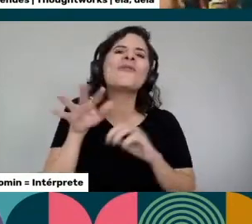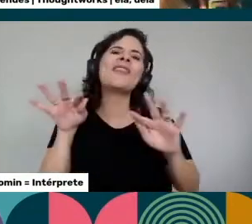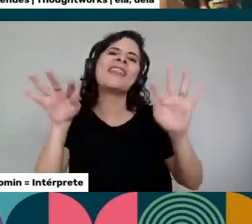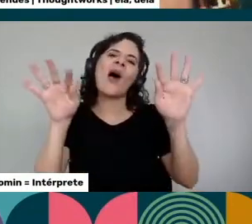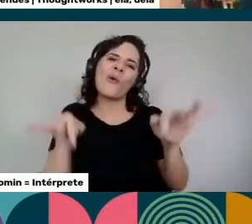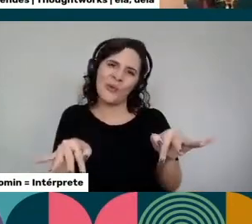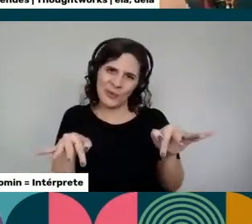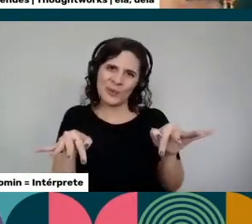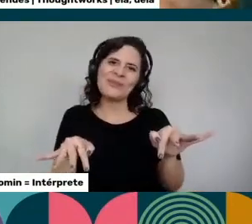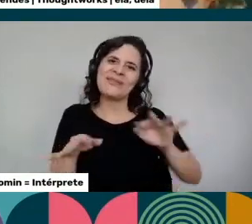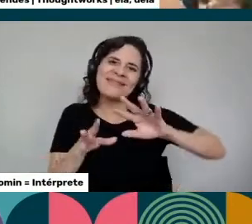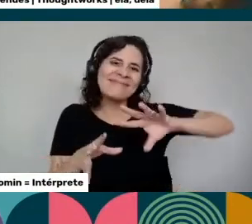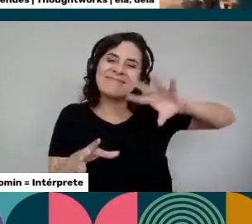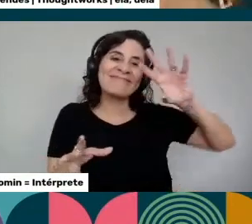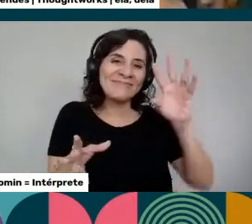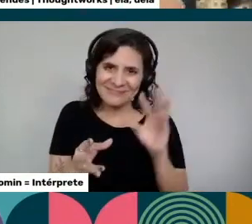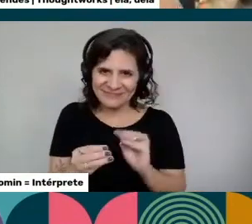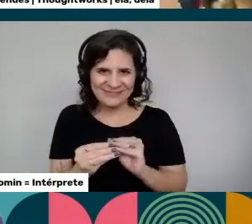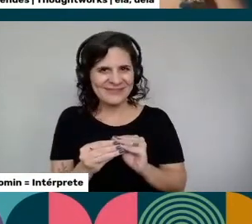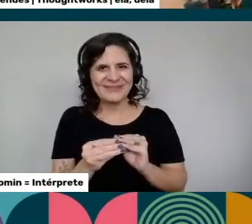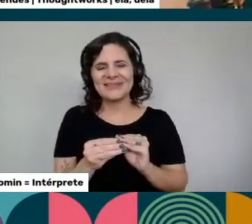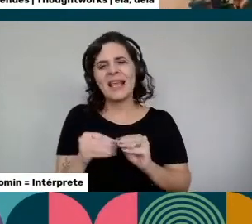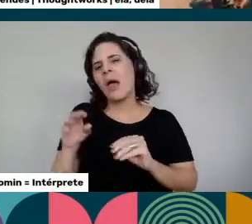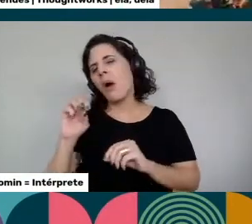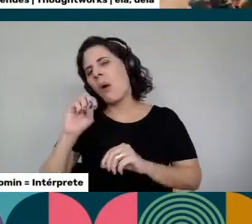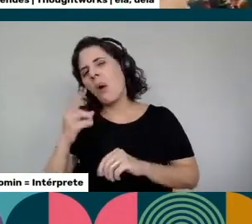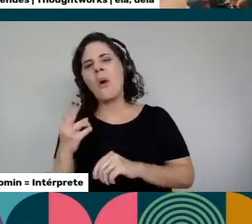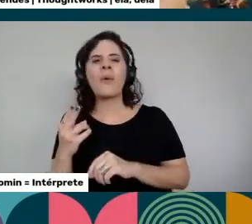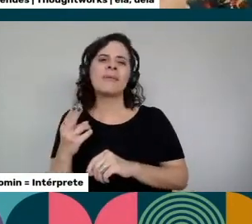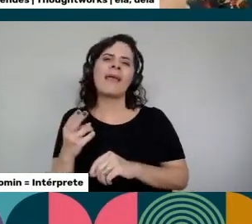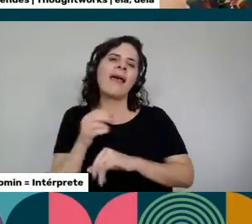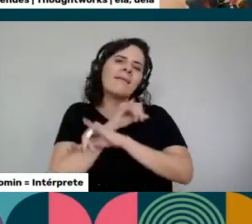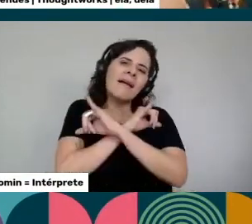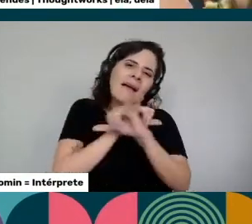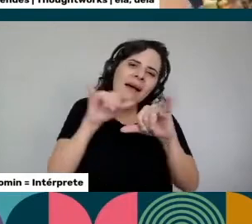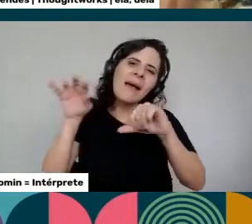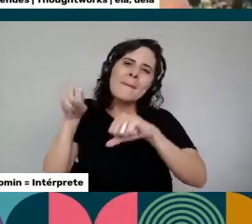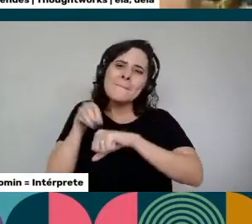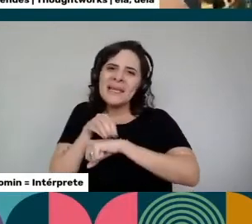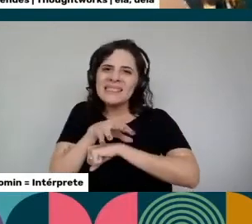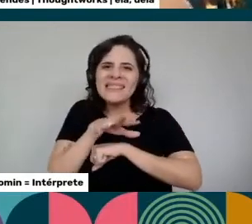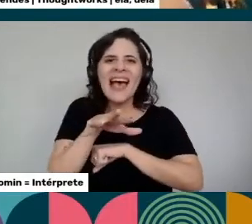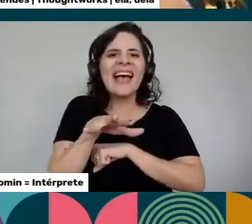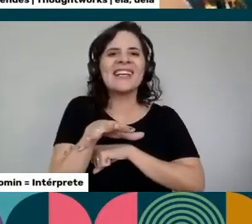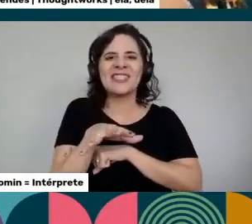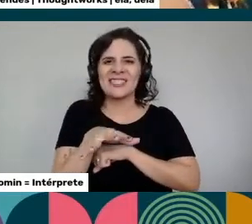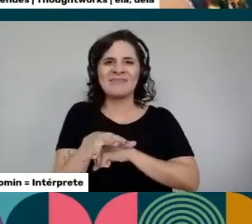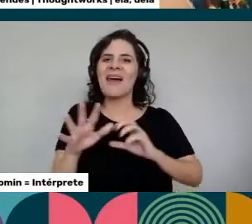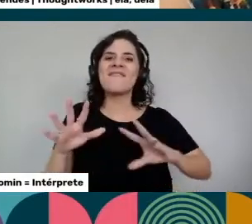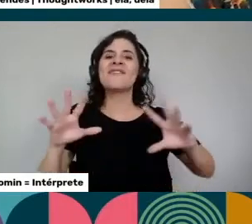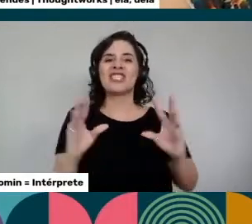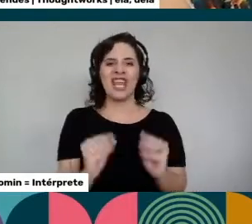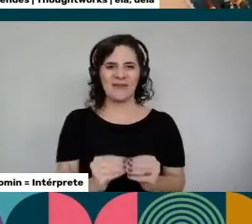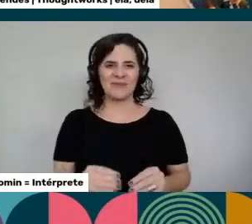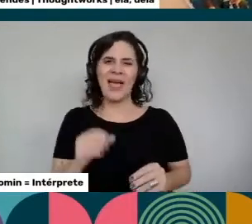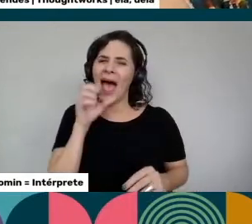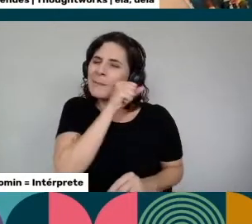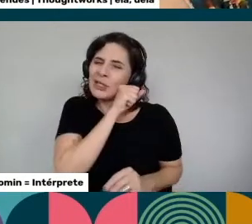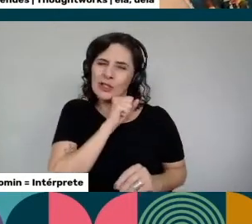bem encurtadinho, ou uma mensagem, alguma coisa que vocês querem deixar, e a gente já fecha o painel.